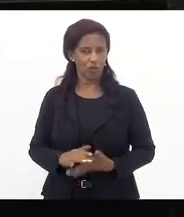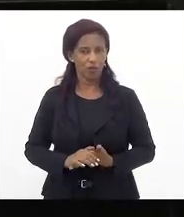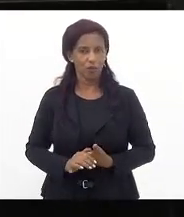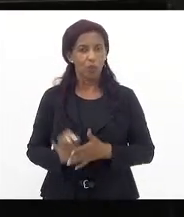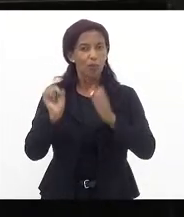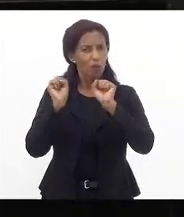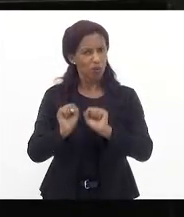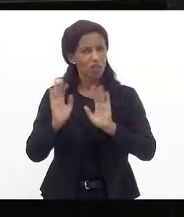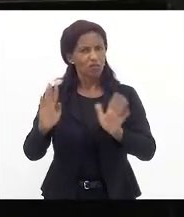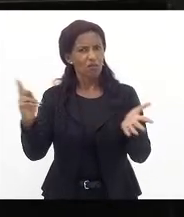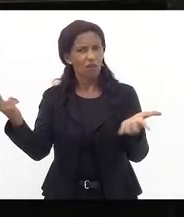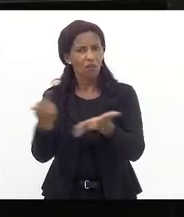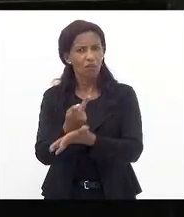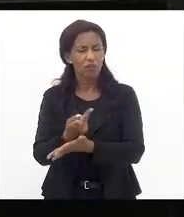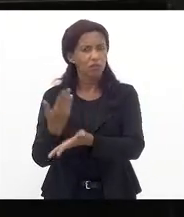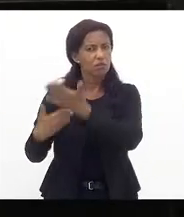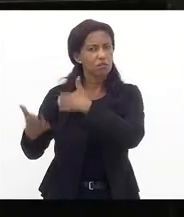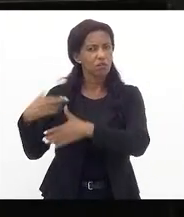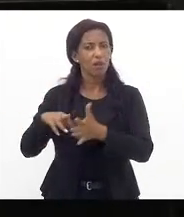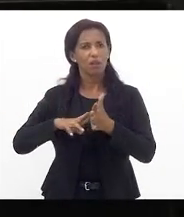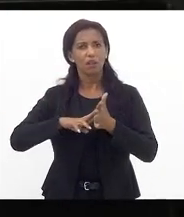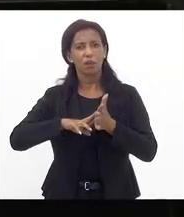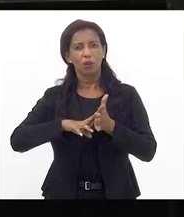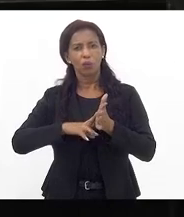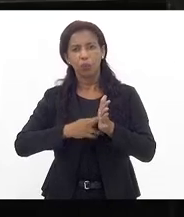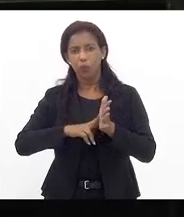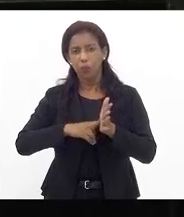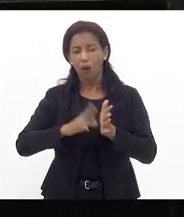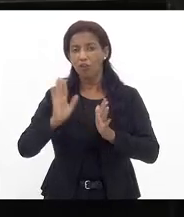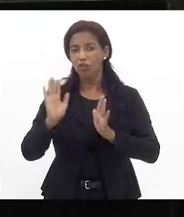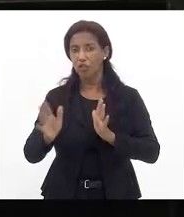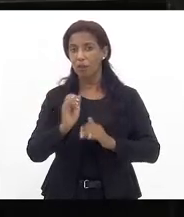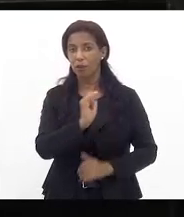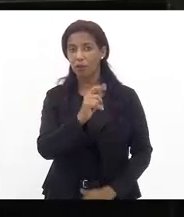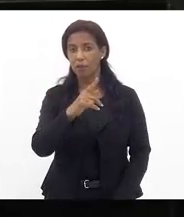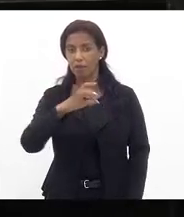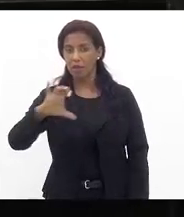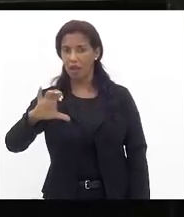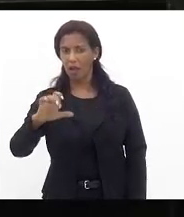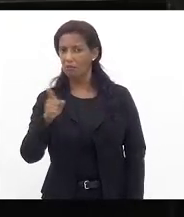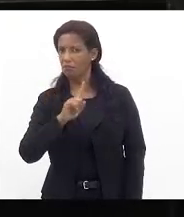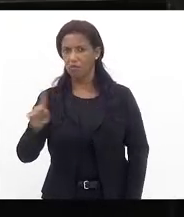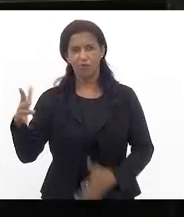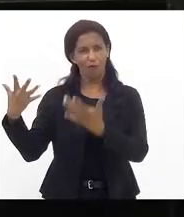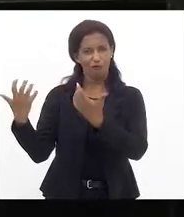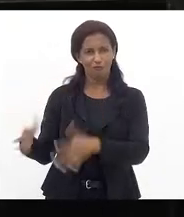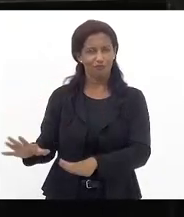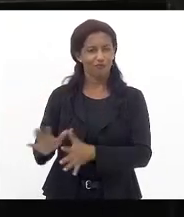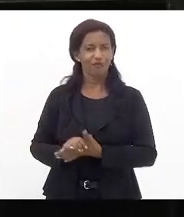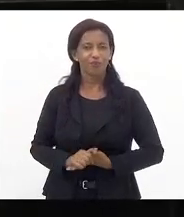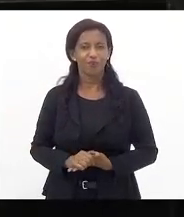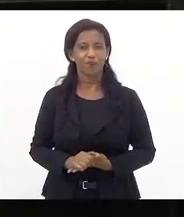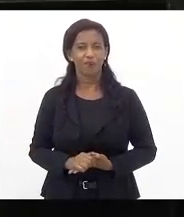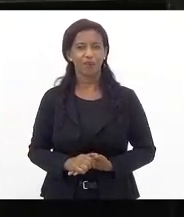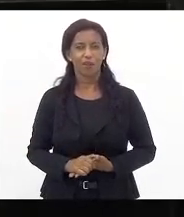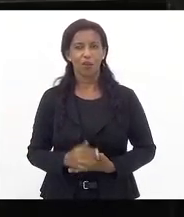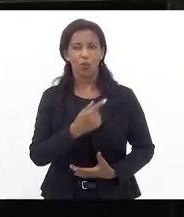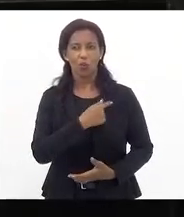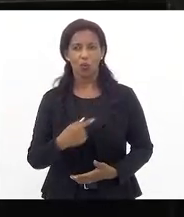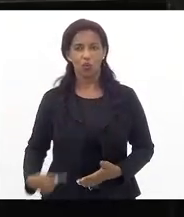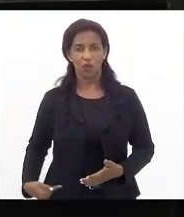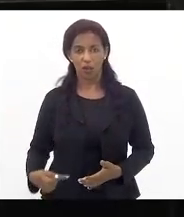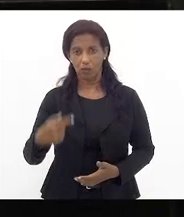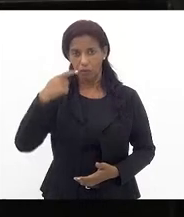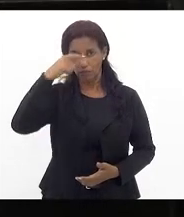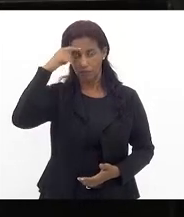poderia ter sido feito o reajuste pelo IPCA e não fez. O governador Cláudio Castro não só